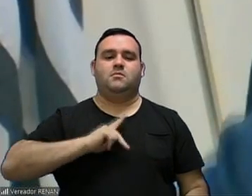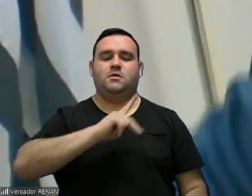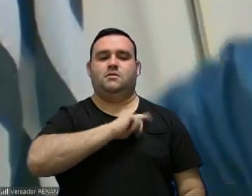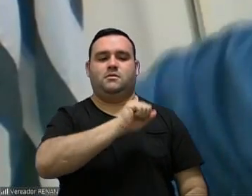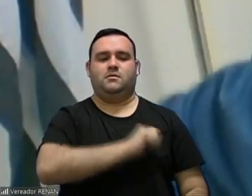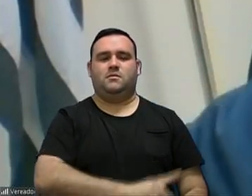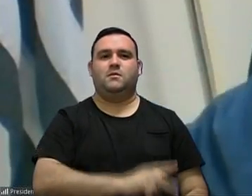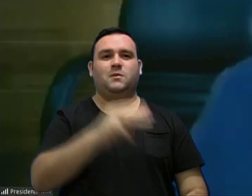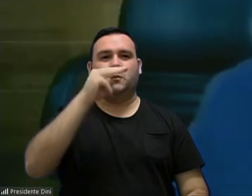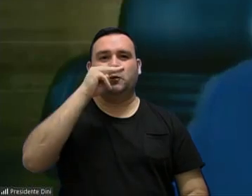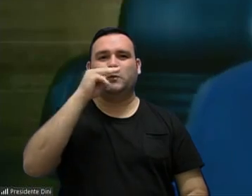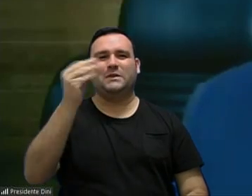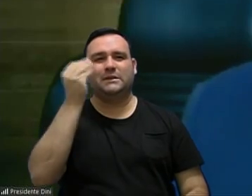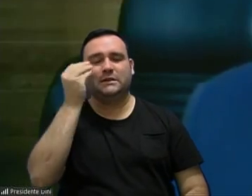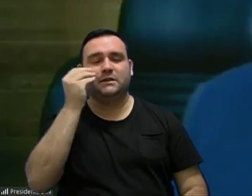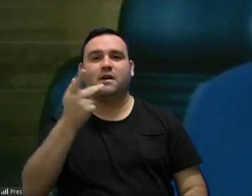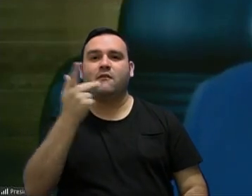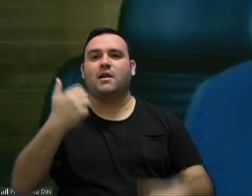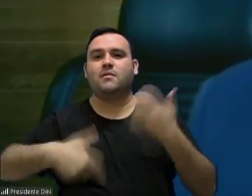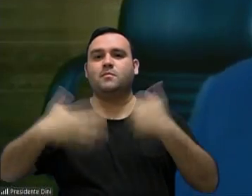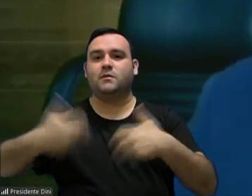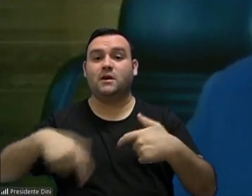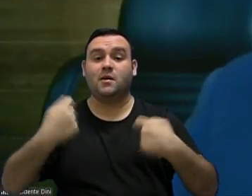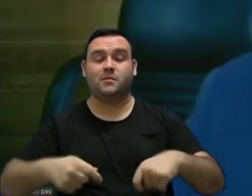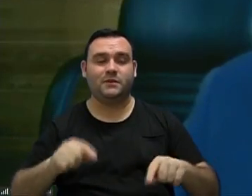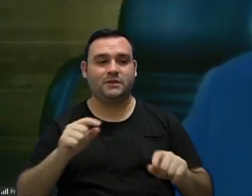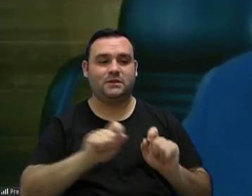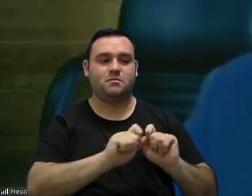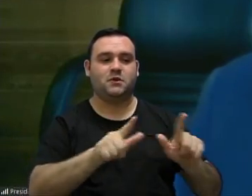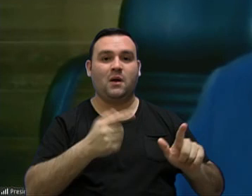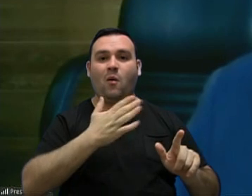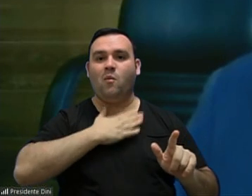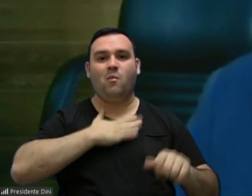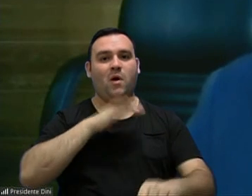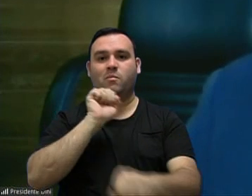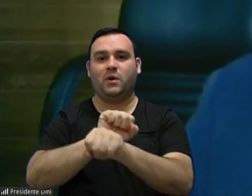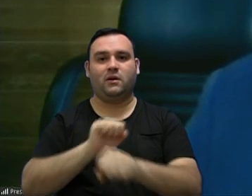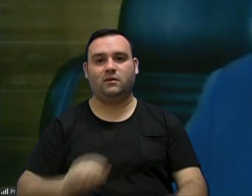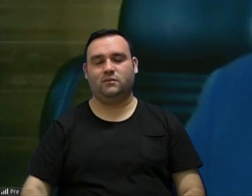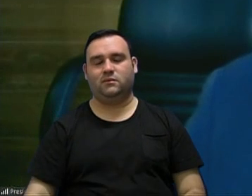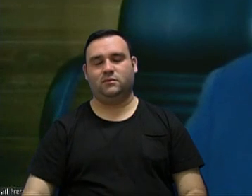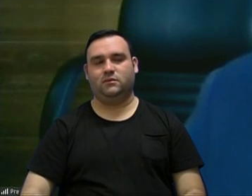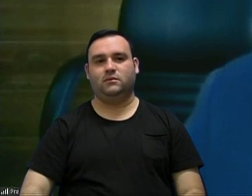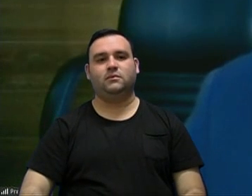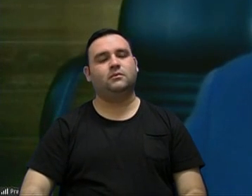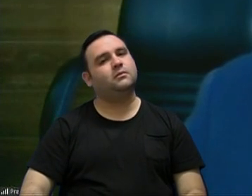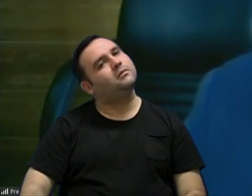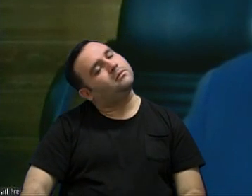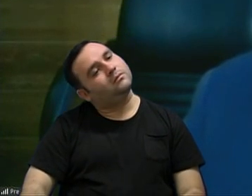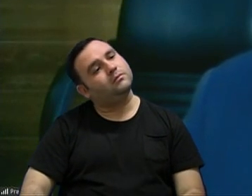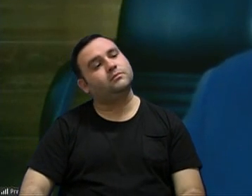O vereador Martinez está tentando falar. Martinez, você tem que abrir o seu aqui. Tá? O meu está travado, Martinez.